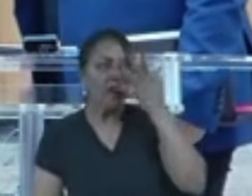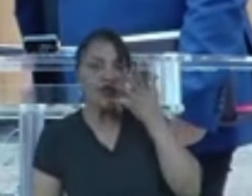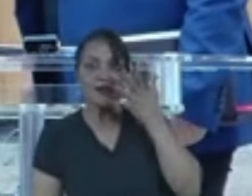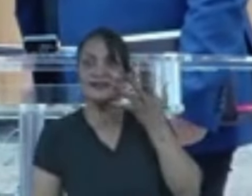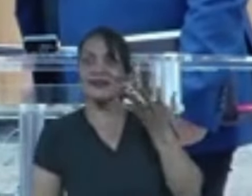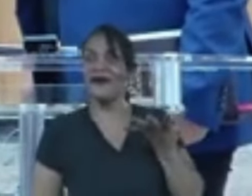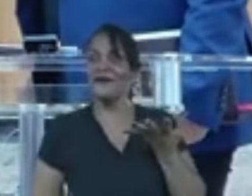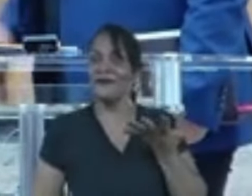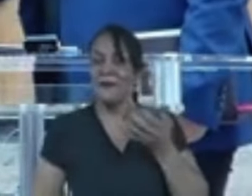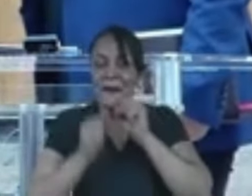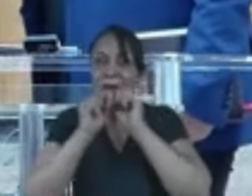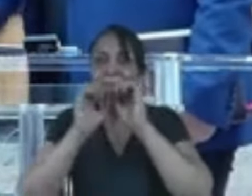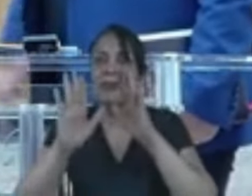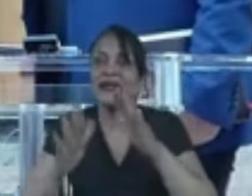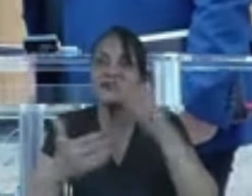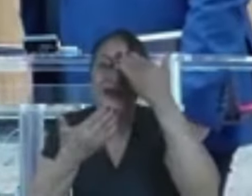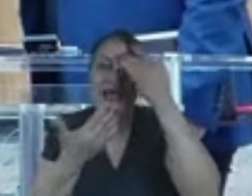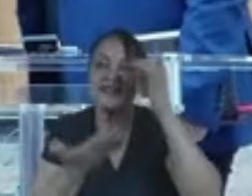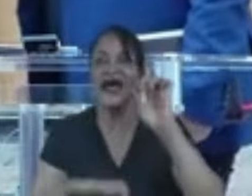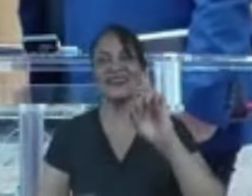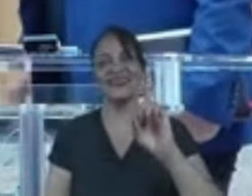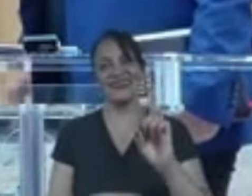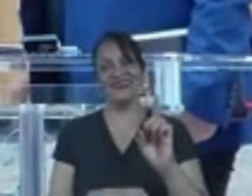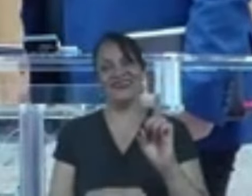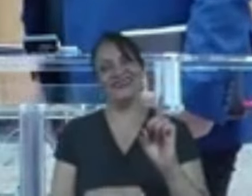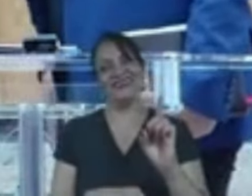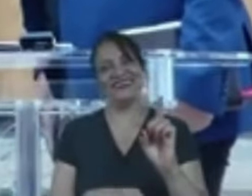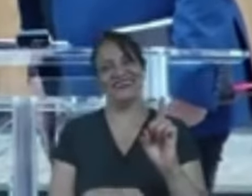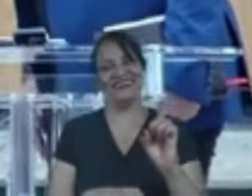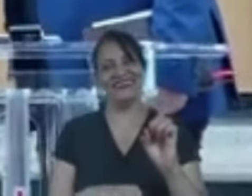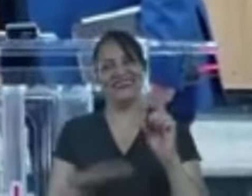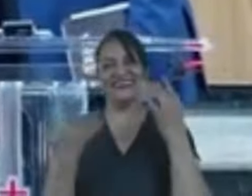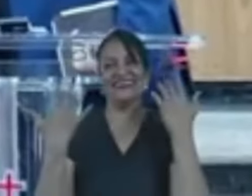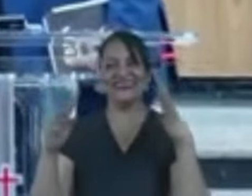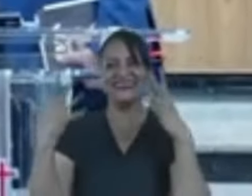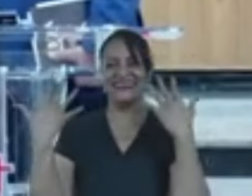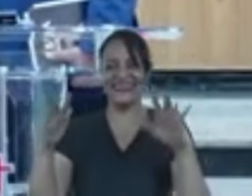Que bênção, graças a Deus. Olha aí.